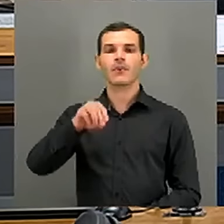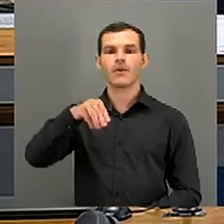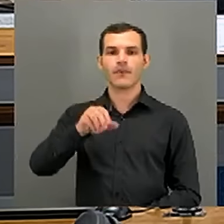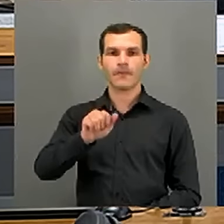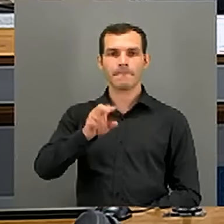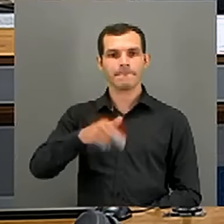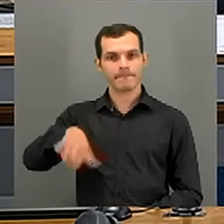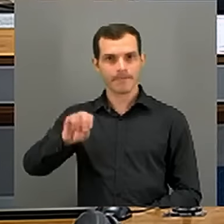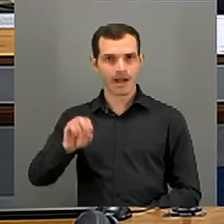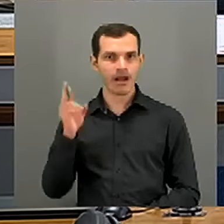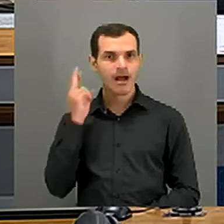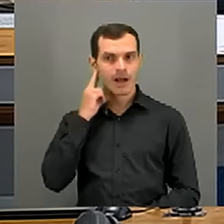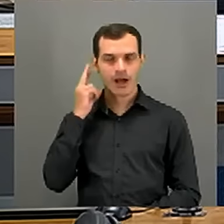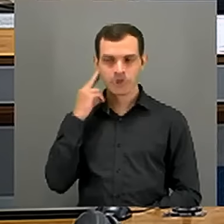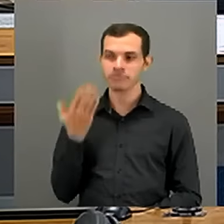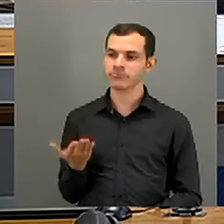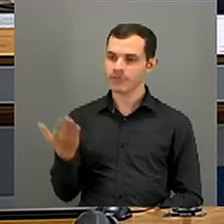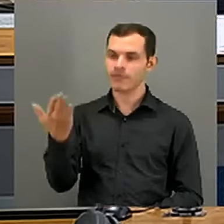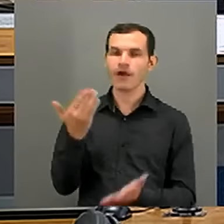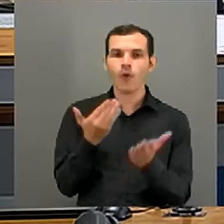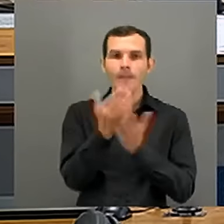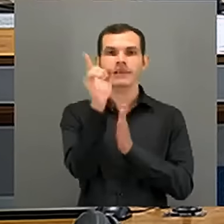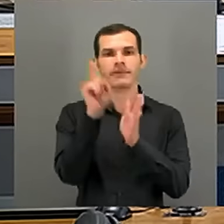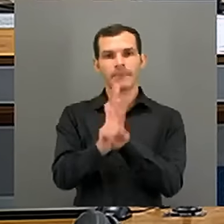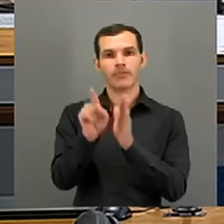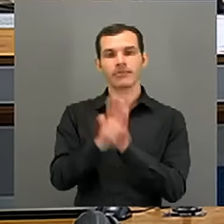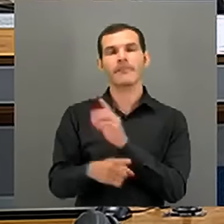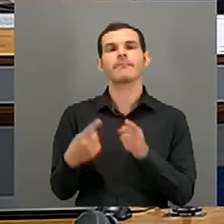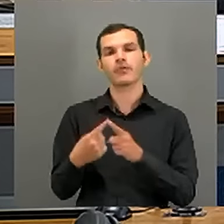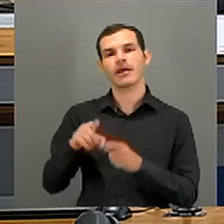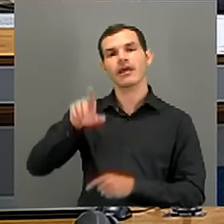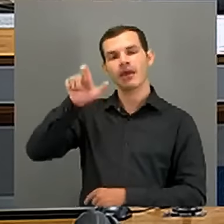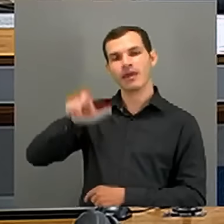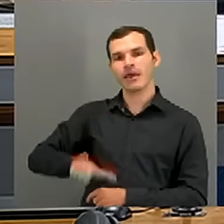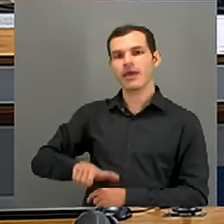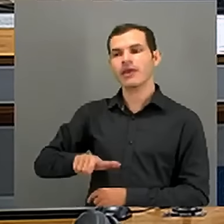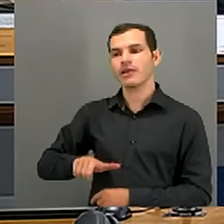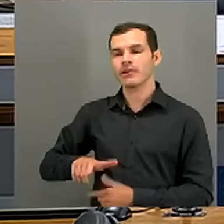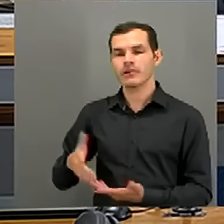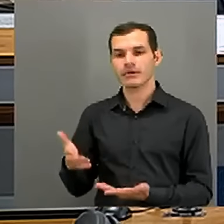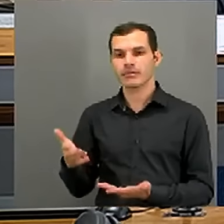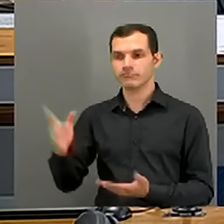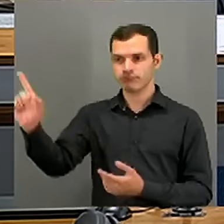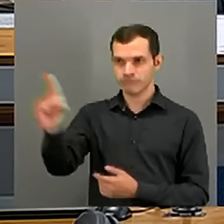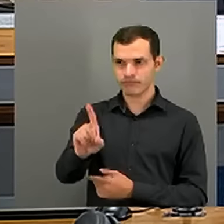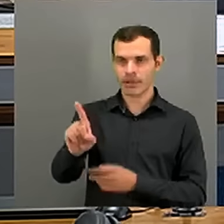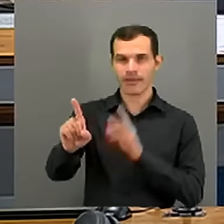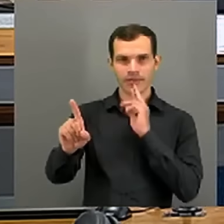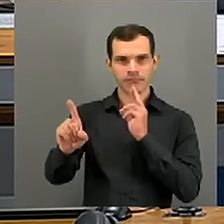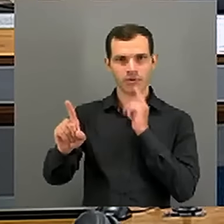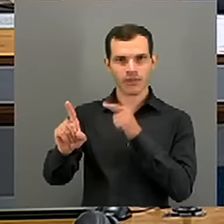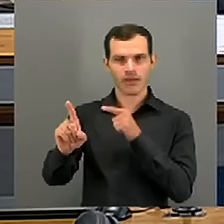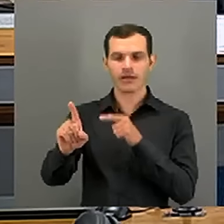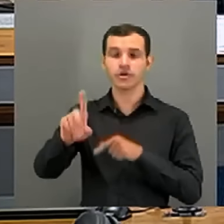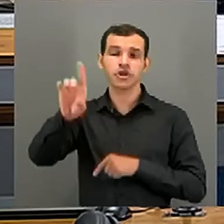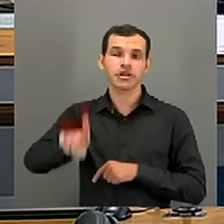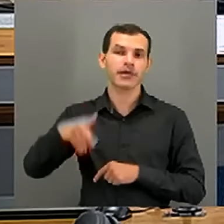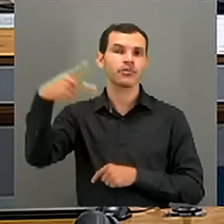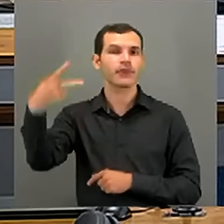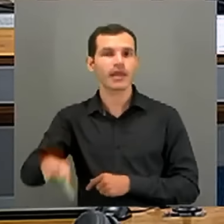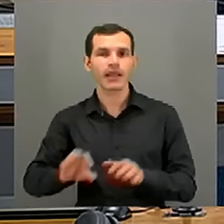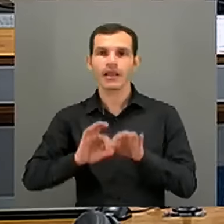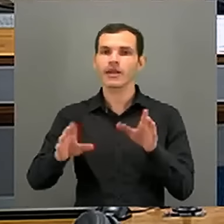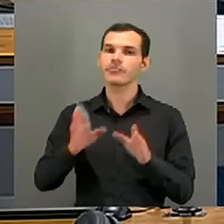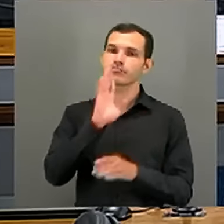iniciará as perguntas, já que ele tem o direito de ficar em silêncio, eu pergunto ao senhor Bruno